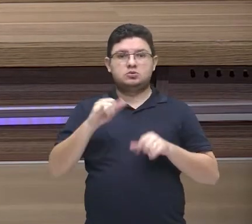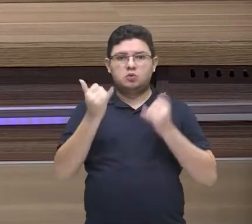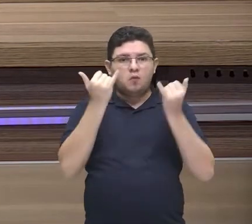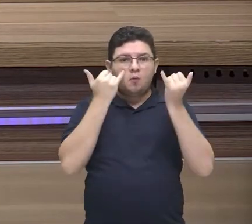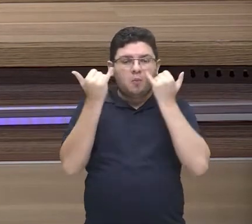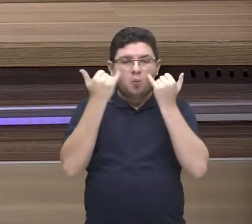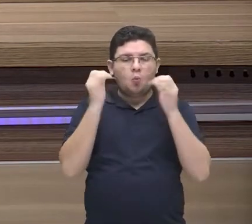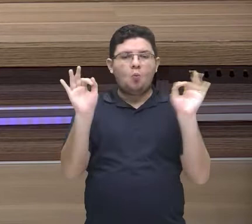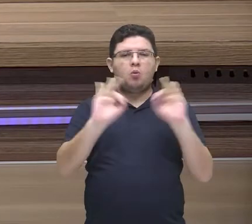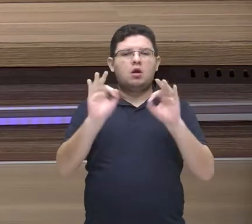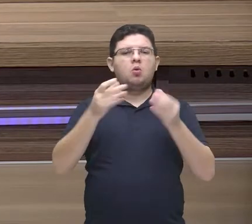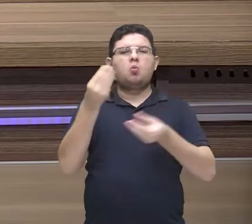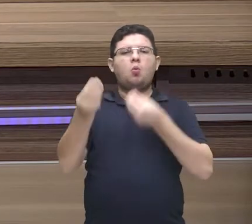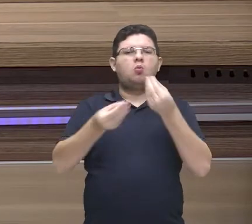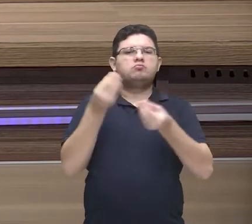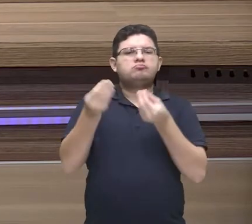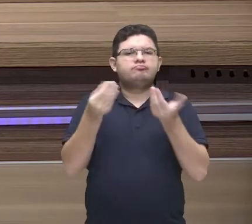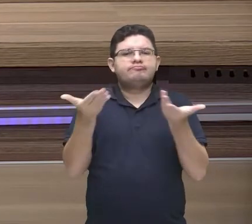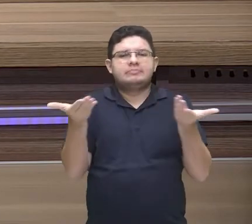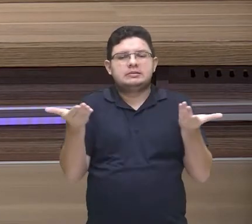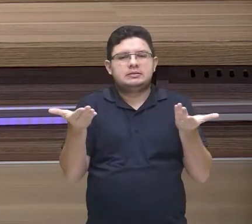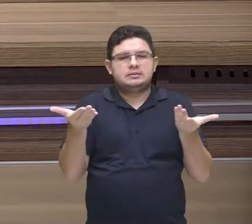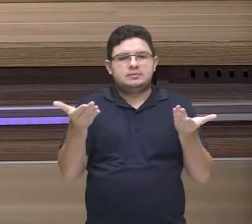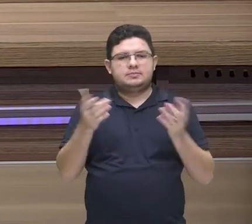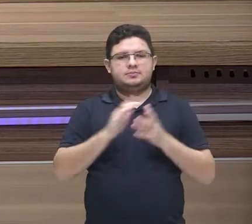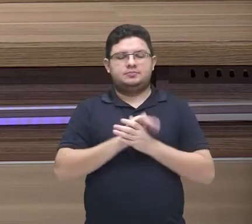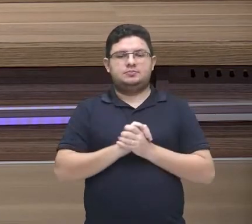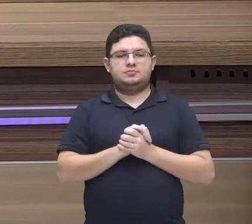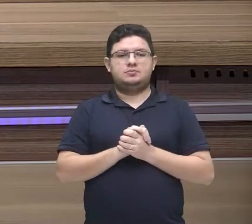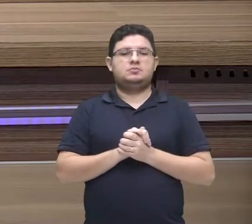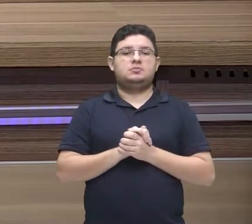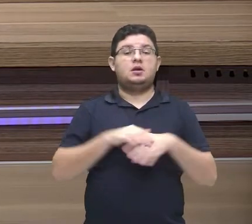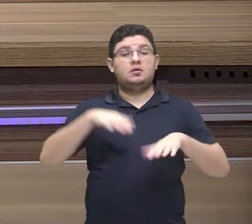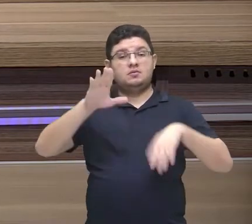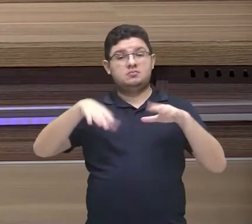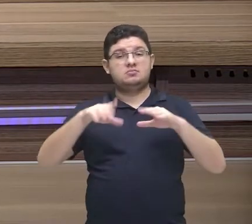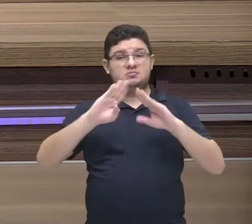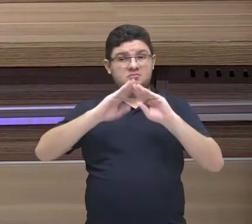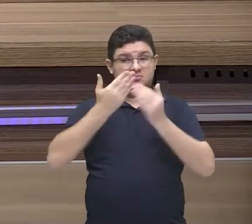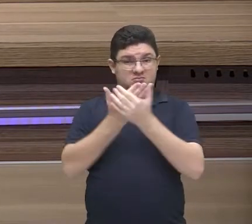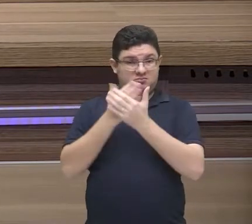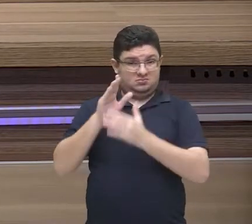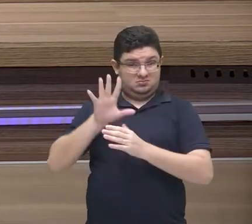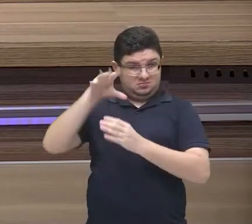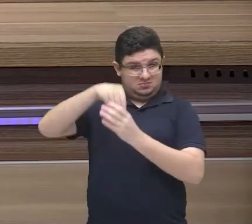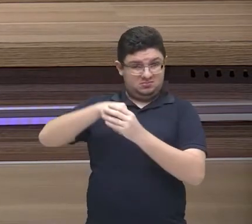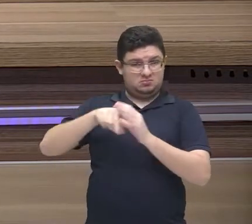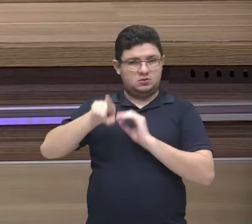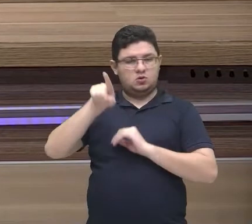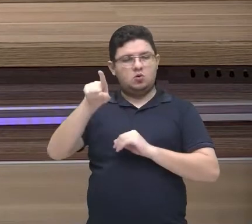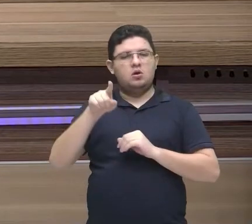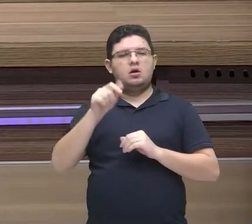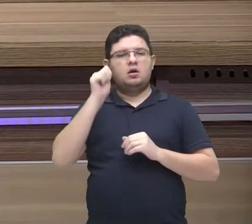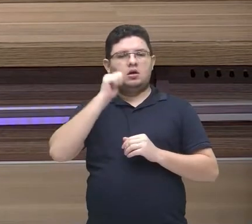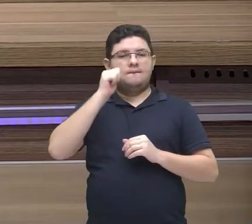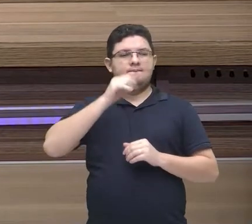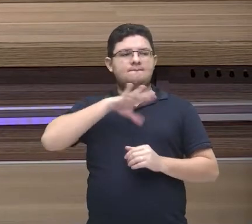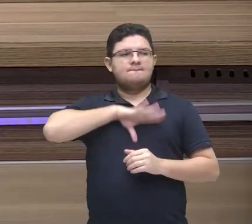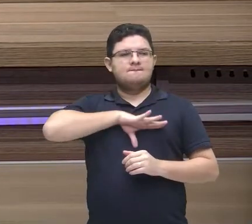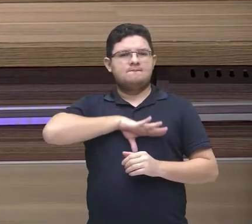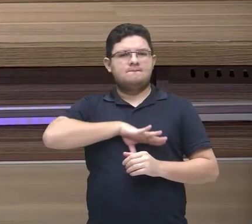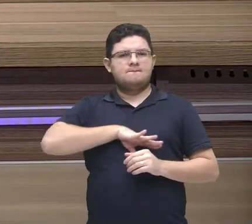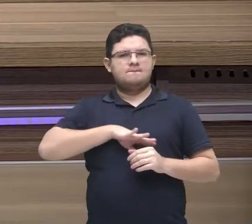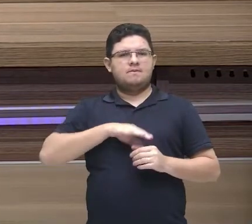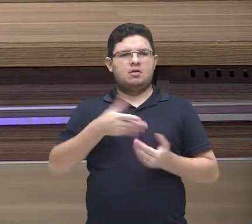vai fazer? Né? Aí, por exemplo, na escola, a menina, ela sangra. Se ela não